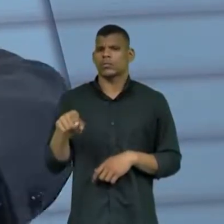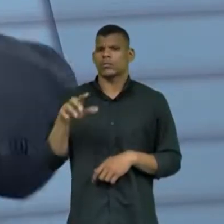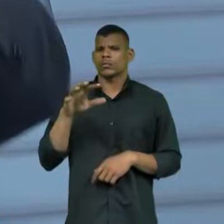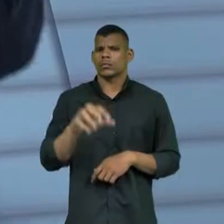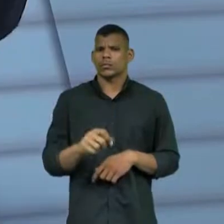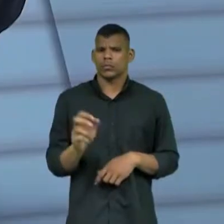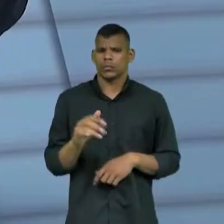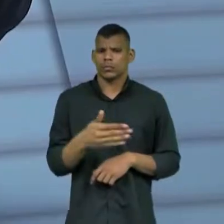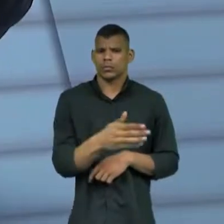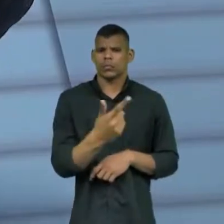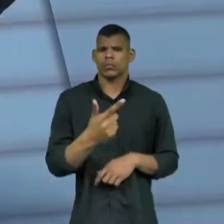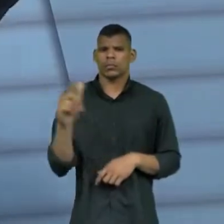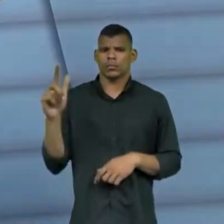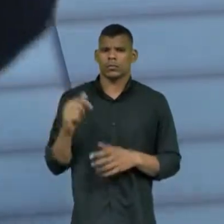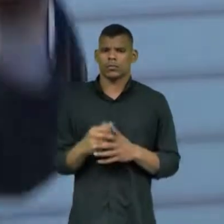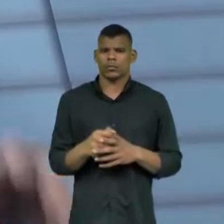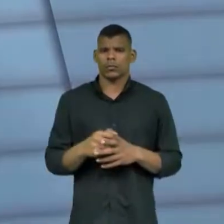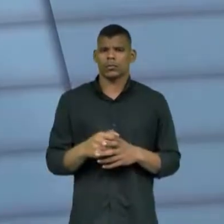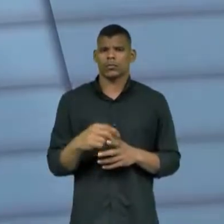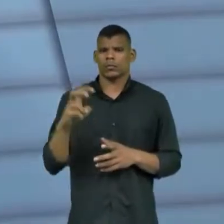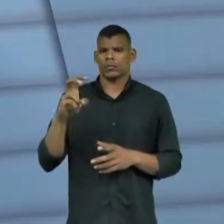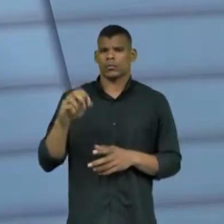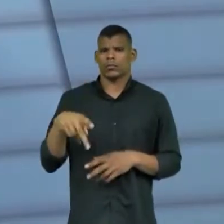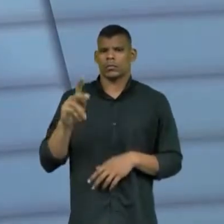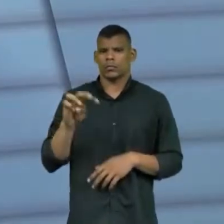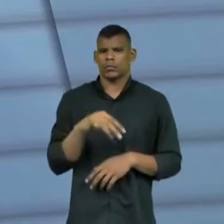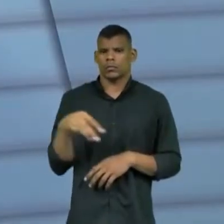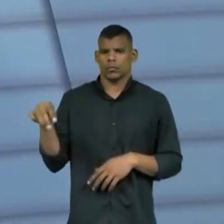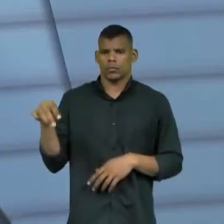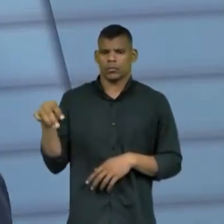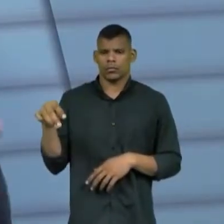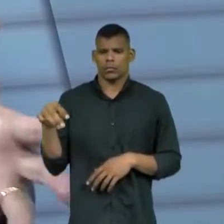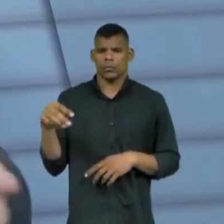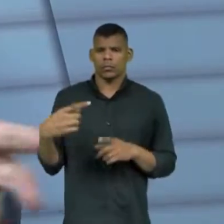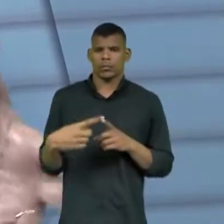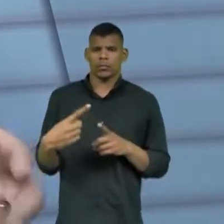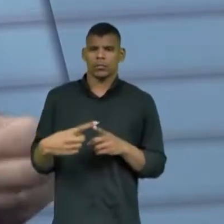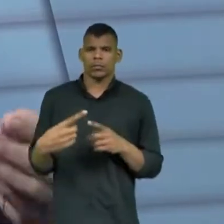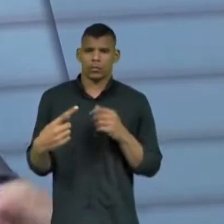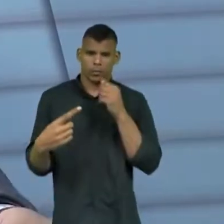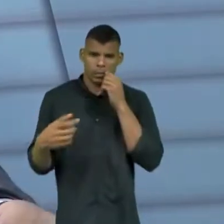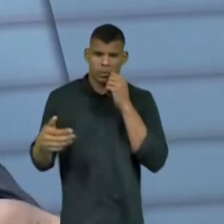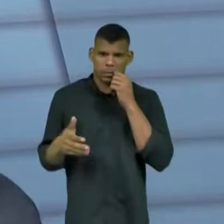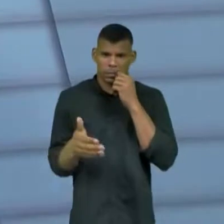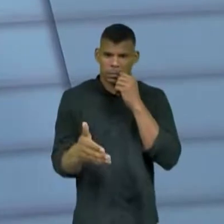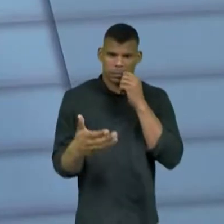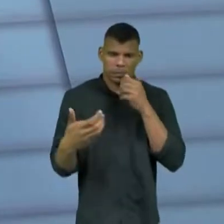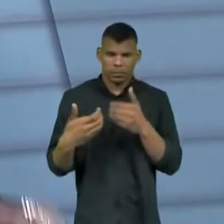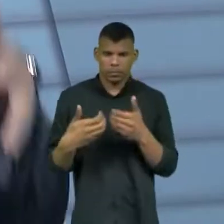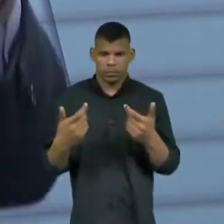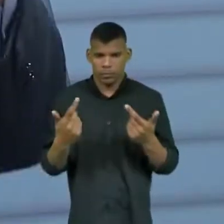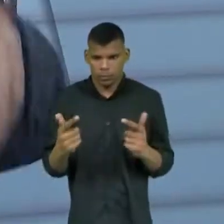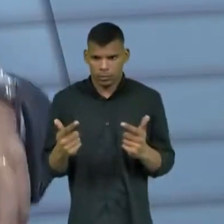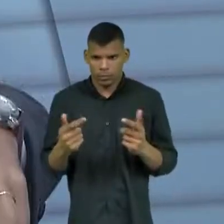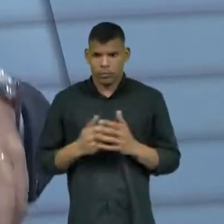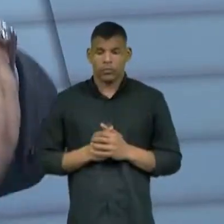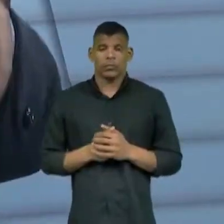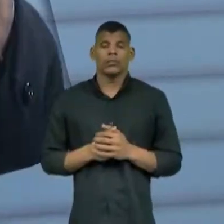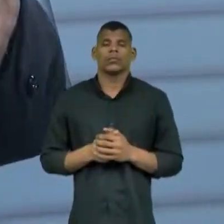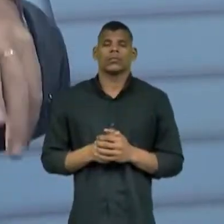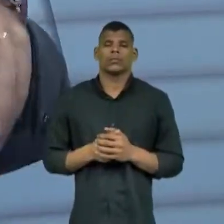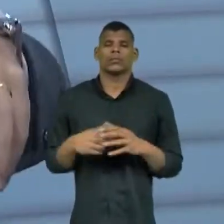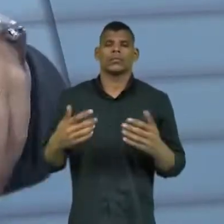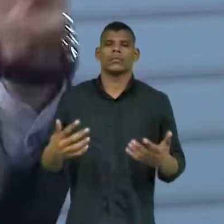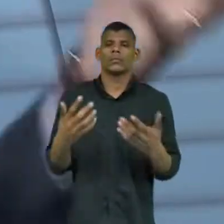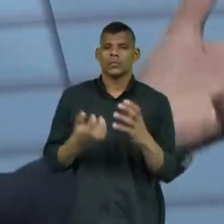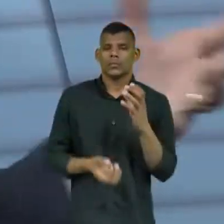peixe a 30, 40, 50 quilômetros de distância da costa, porque não tem mais peixe próximo. Quando você implanta